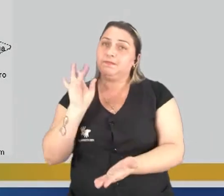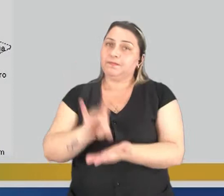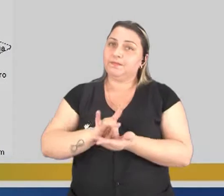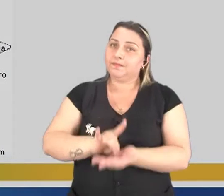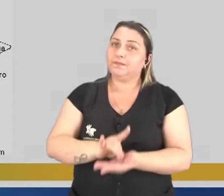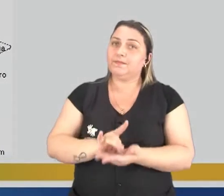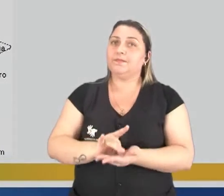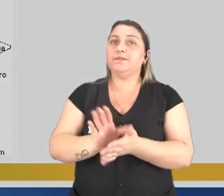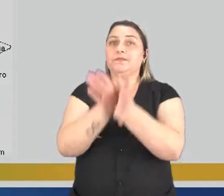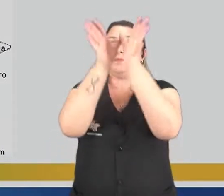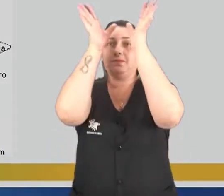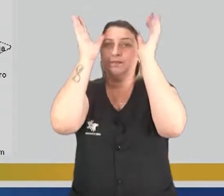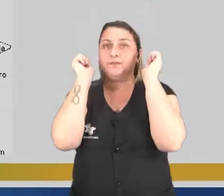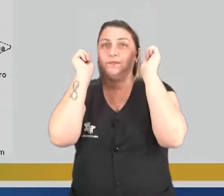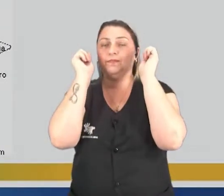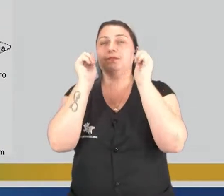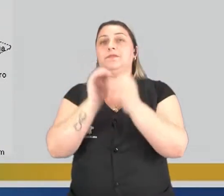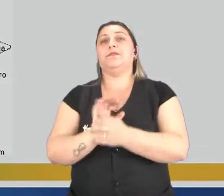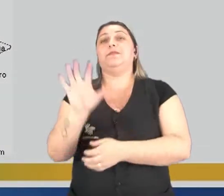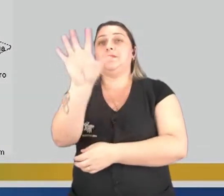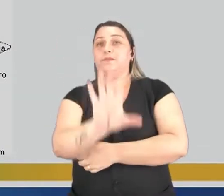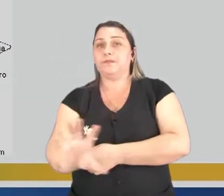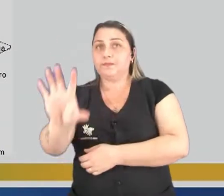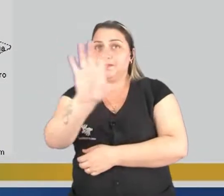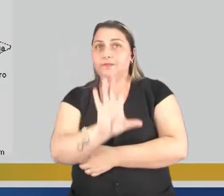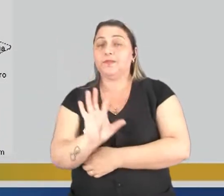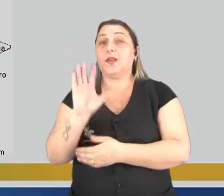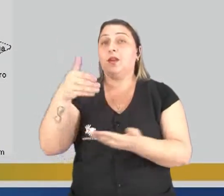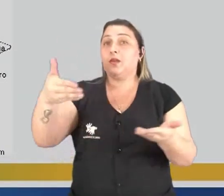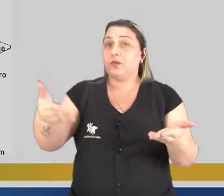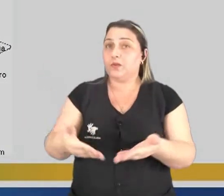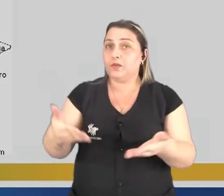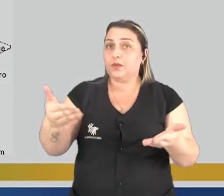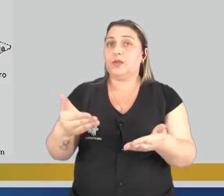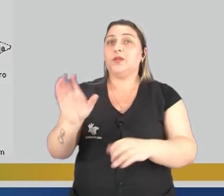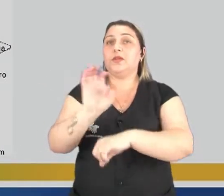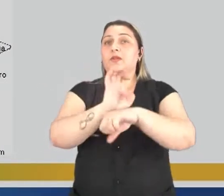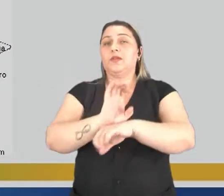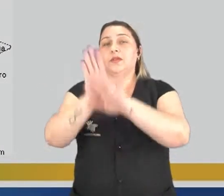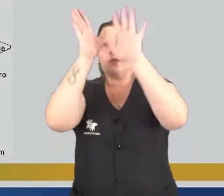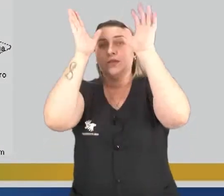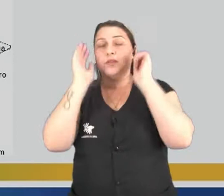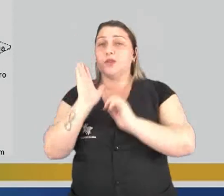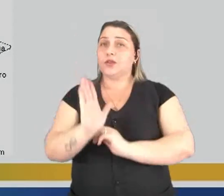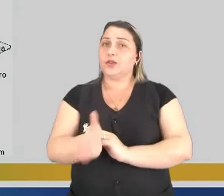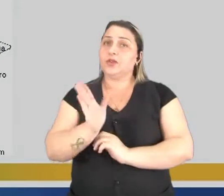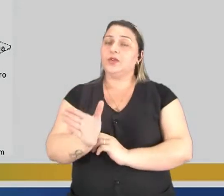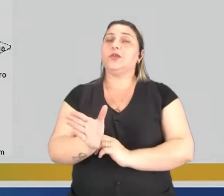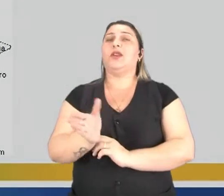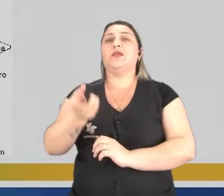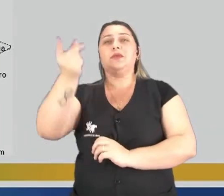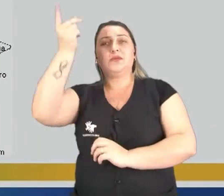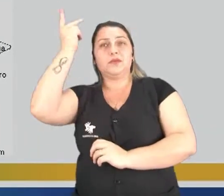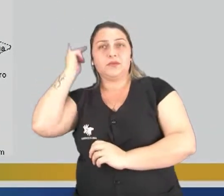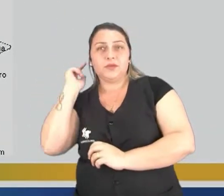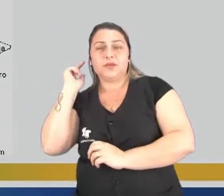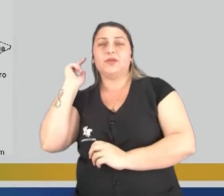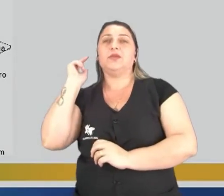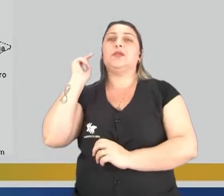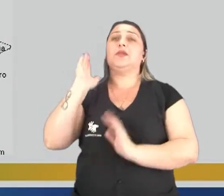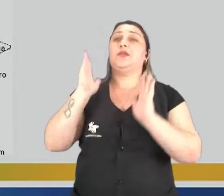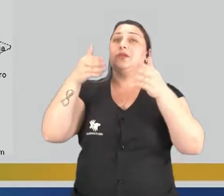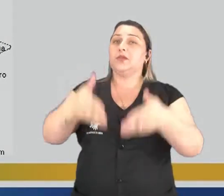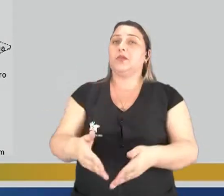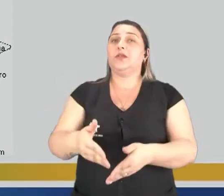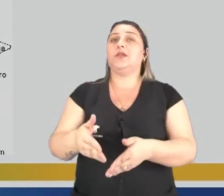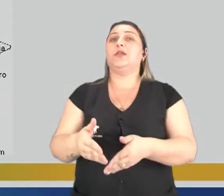falar do Acre, né? A região onde está situada hoje o estado do Acre já esteve ocupada também, muito antes da chegada